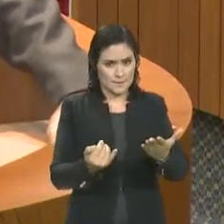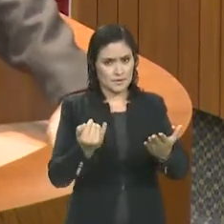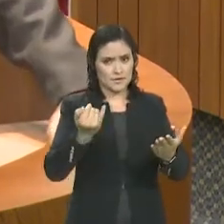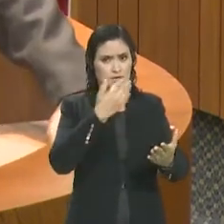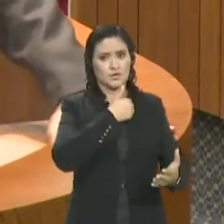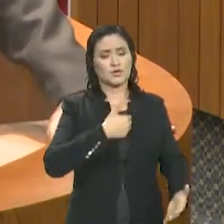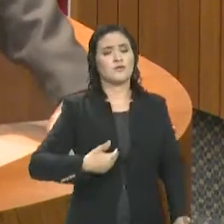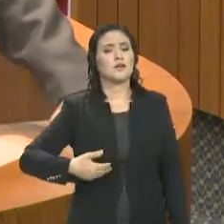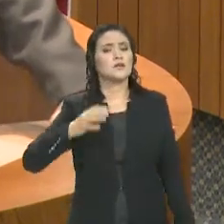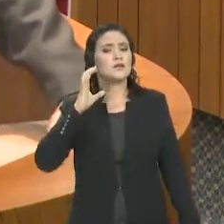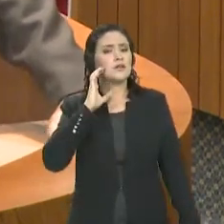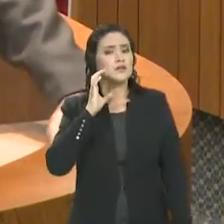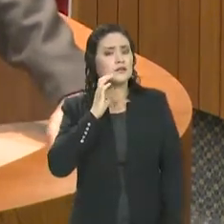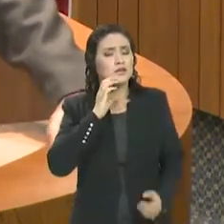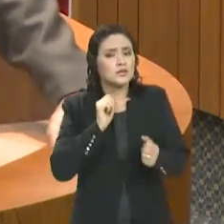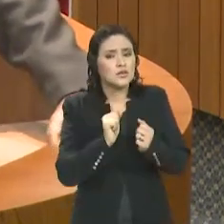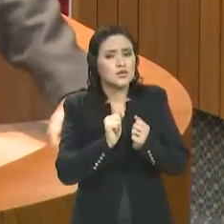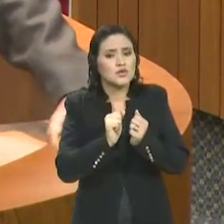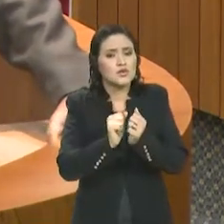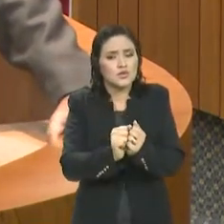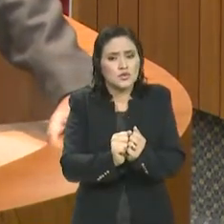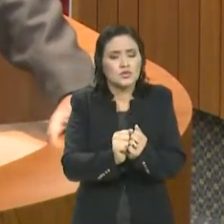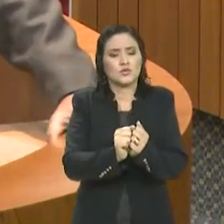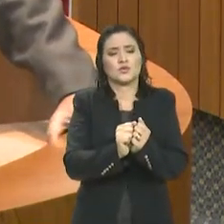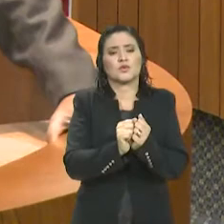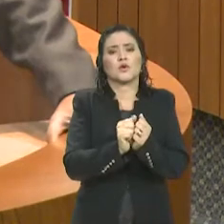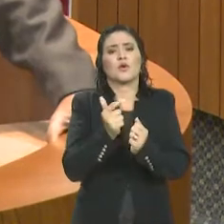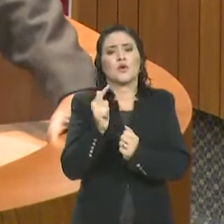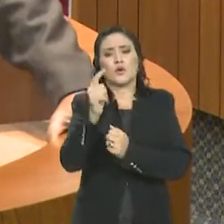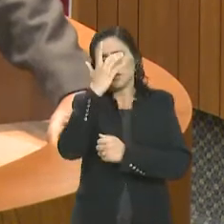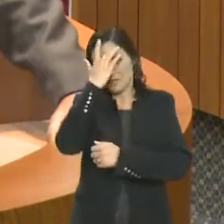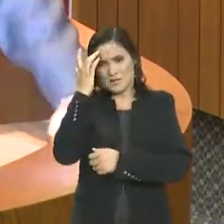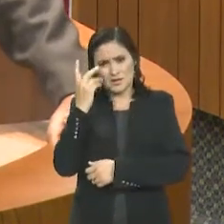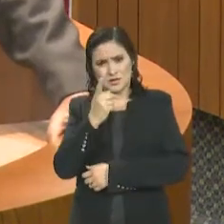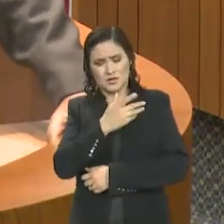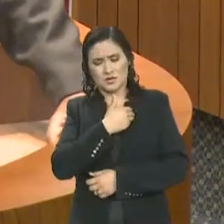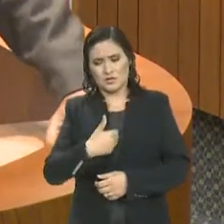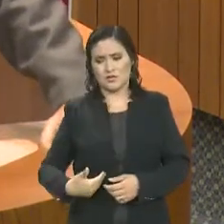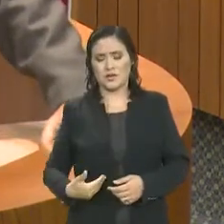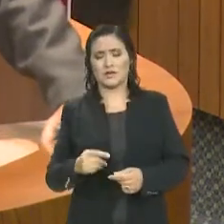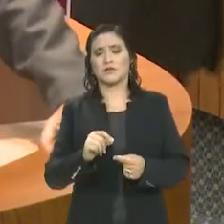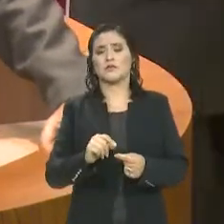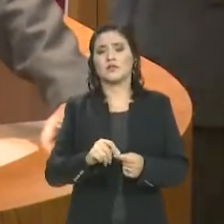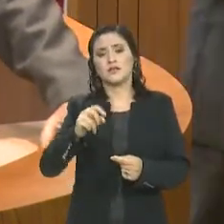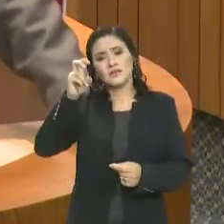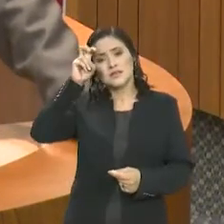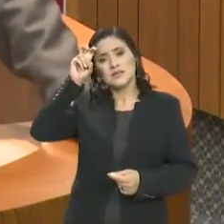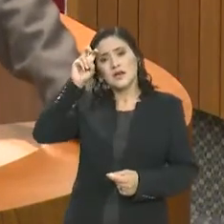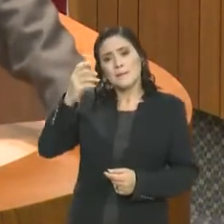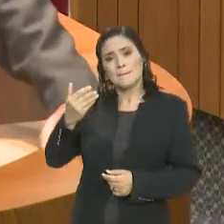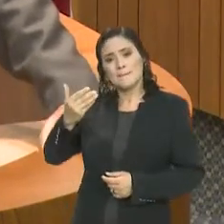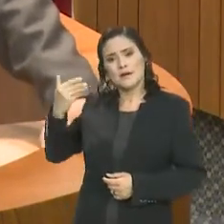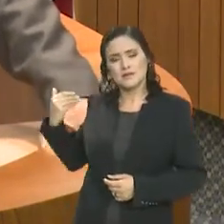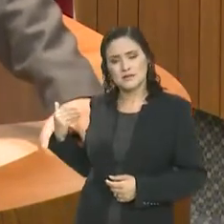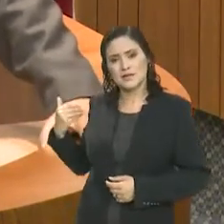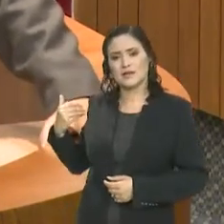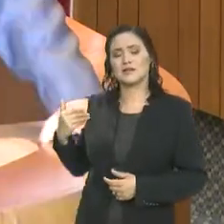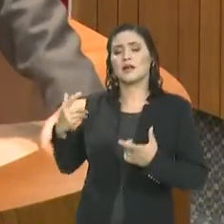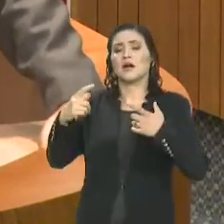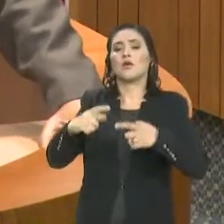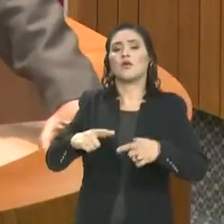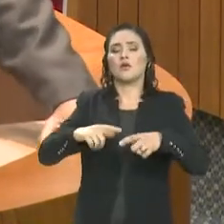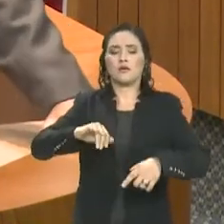juntamente com grande parte do seu governo, realizou na última quinta-feira na nossa querida